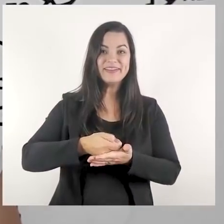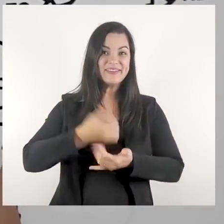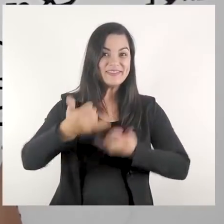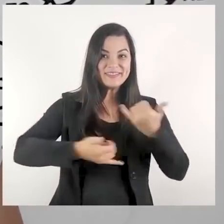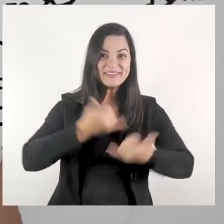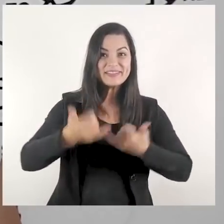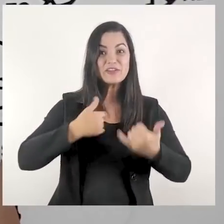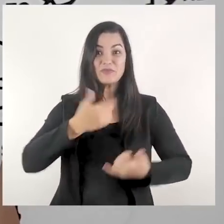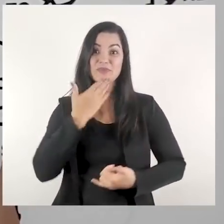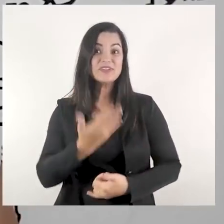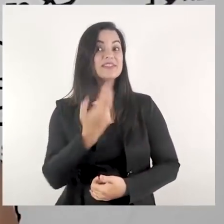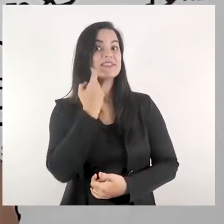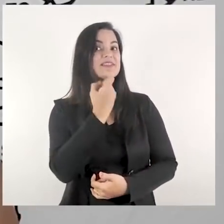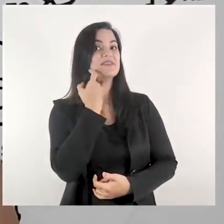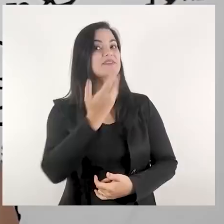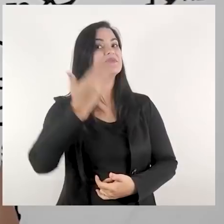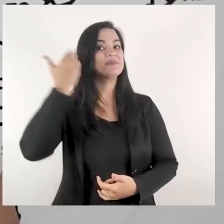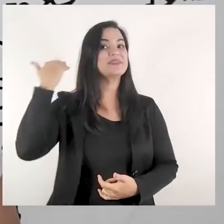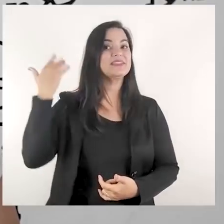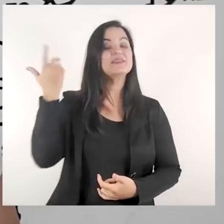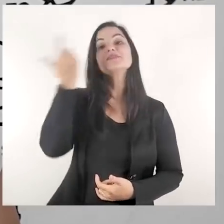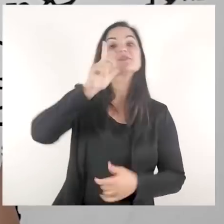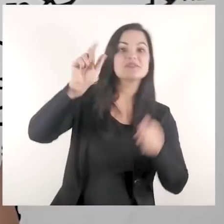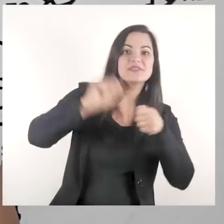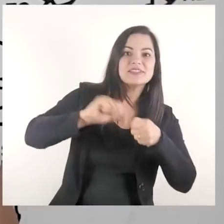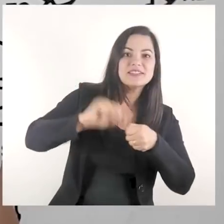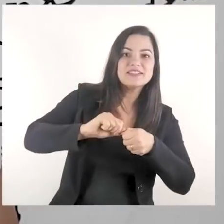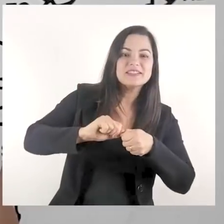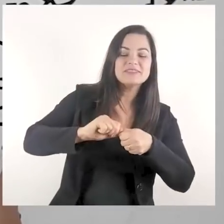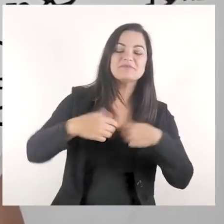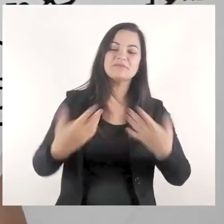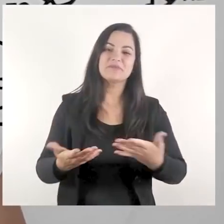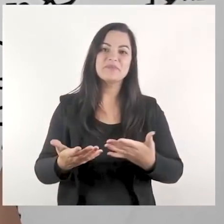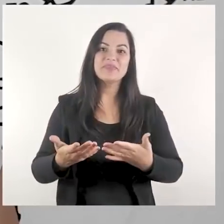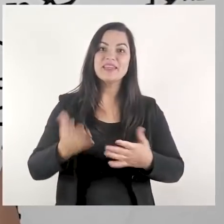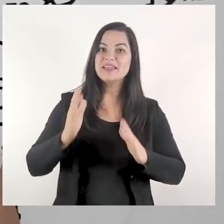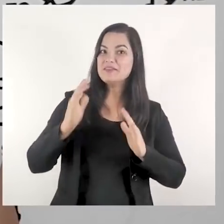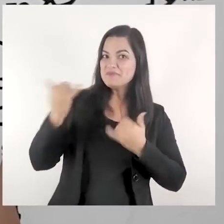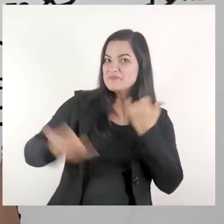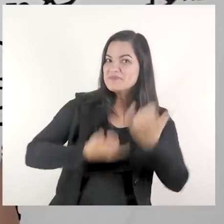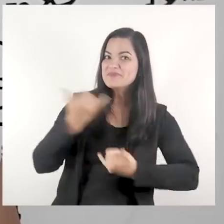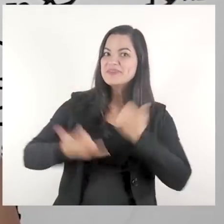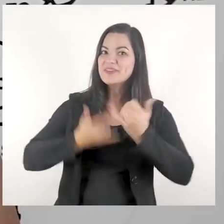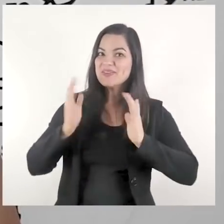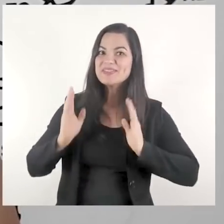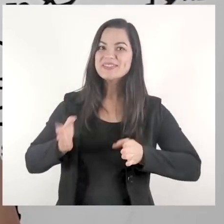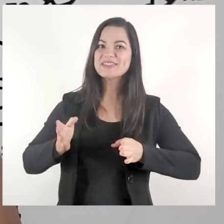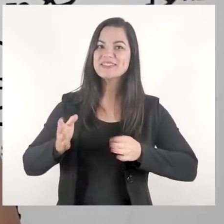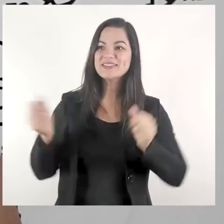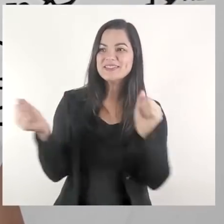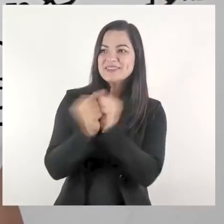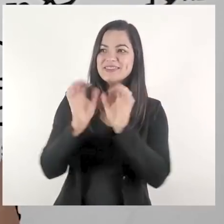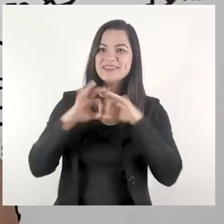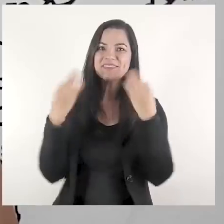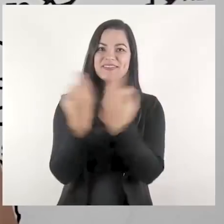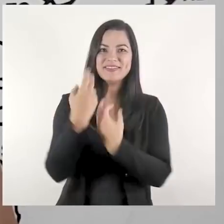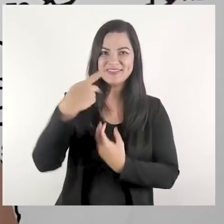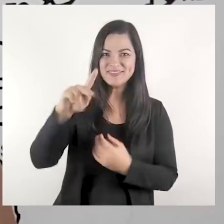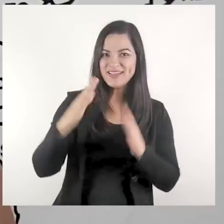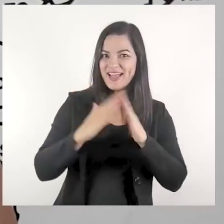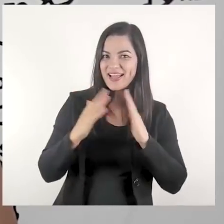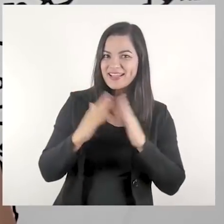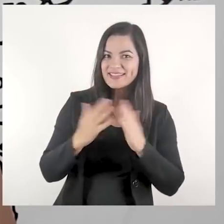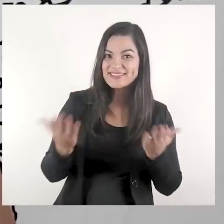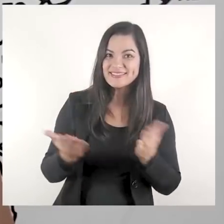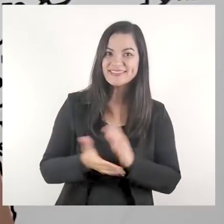no desafio da sexta-feira. Conseguiram fazer? Já se divertiram bastante com as pessoas que estão